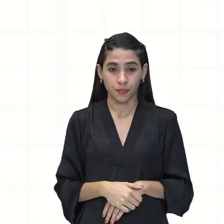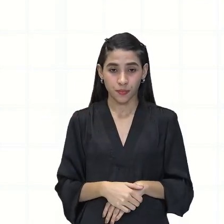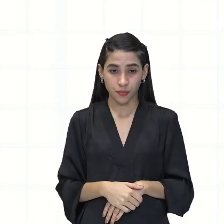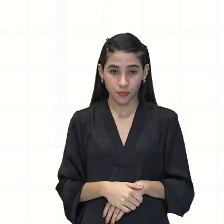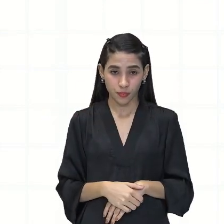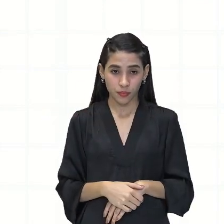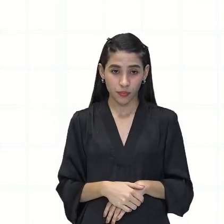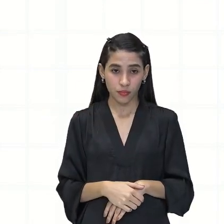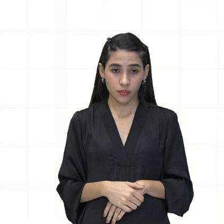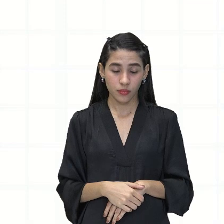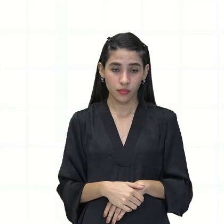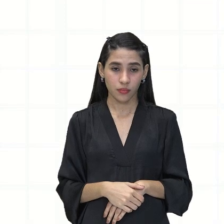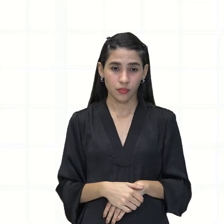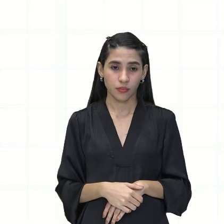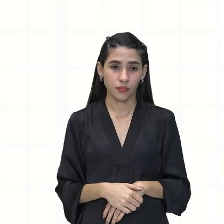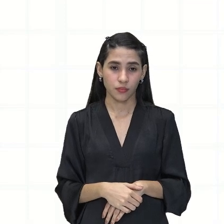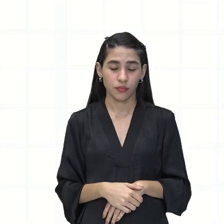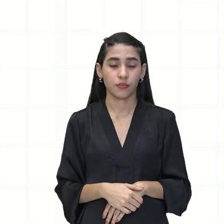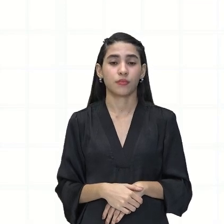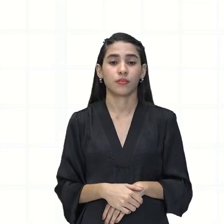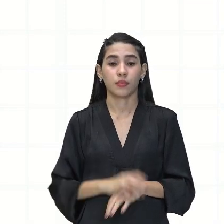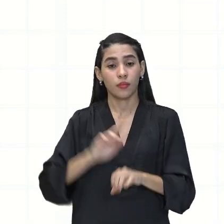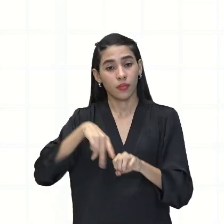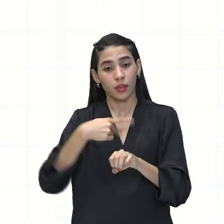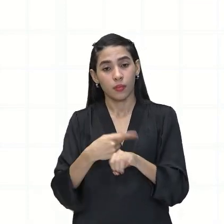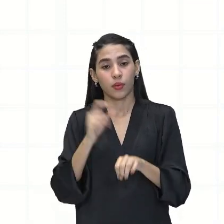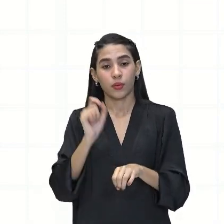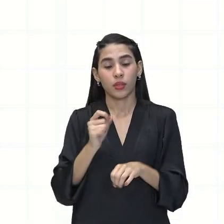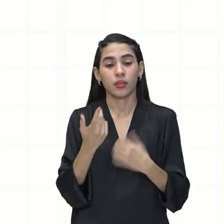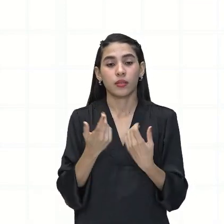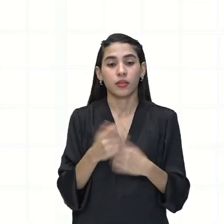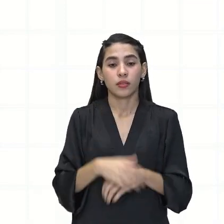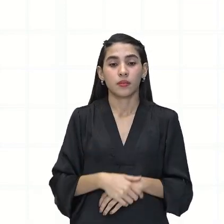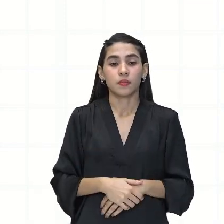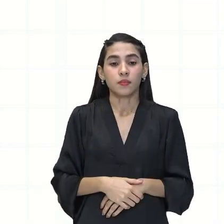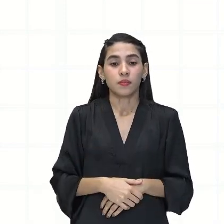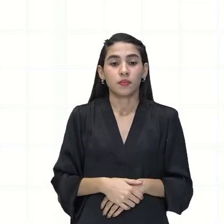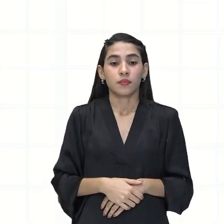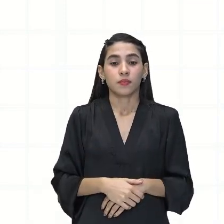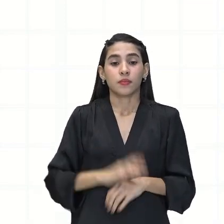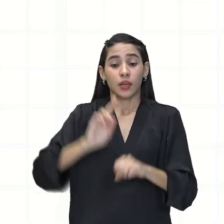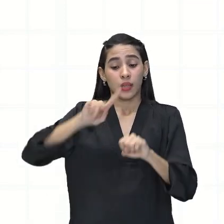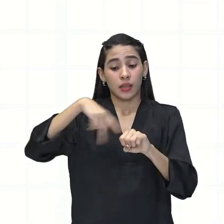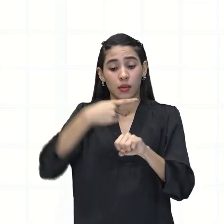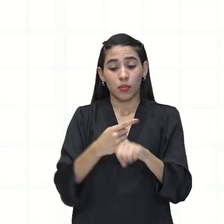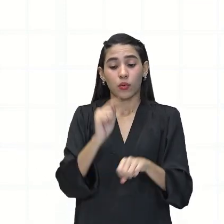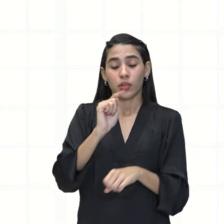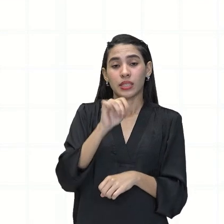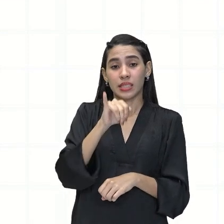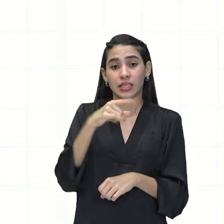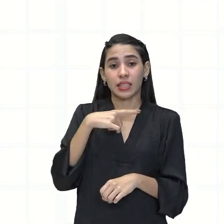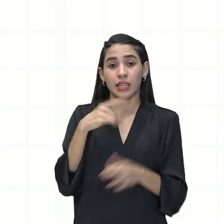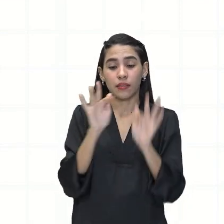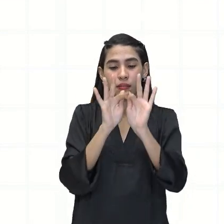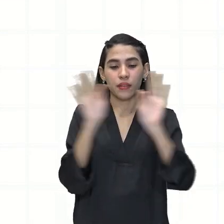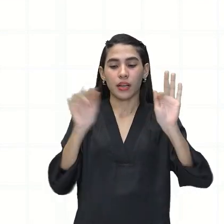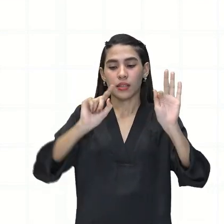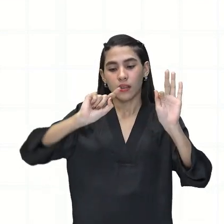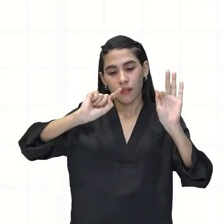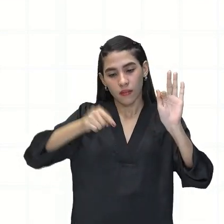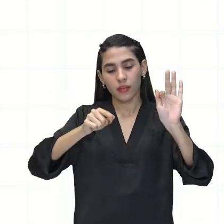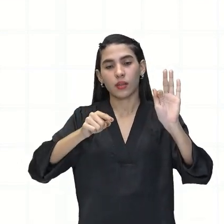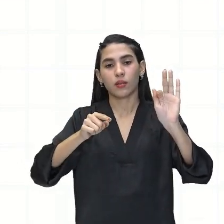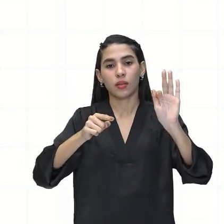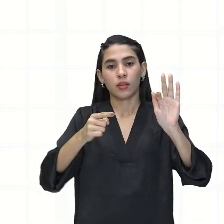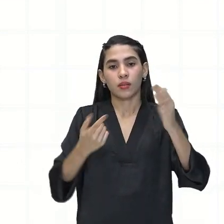E aí, ele no final, depois de uma oração não, depois de uma vírgula, porque é uma pausa, vai